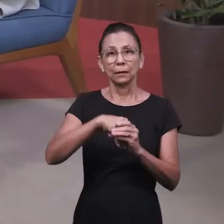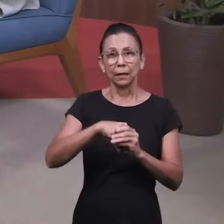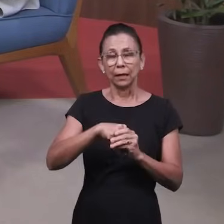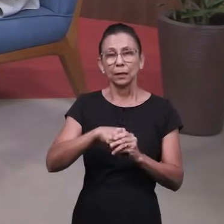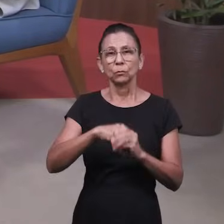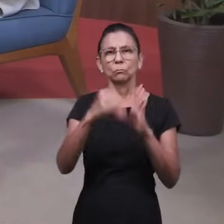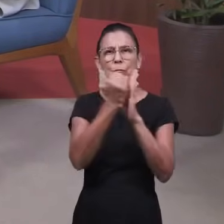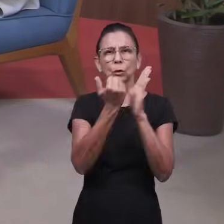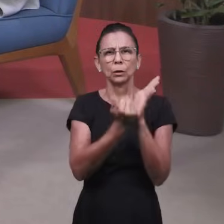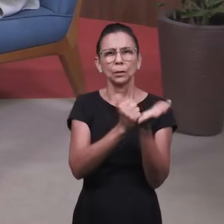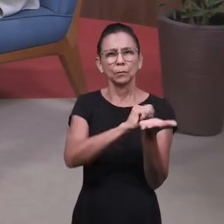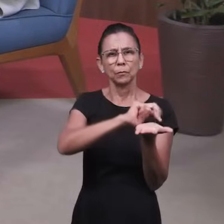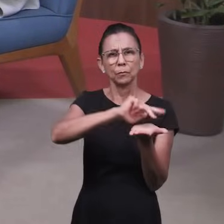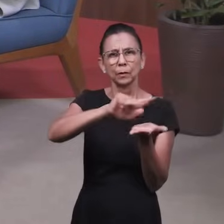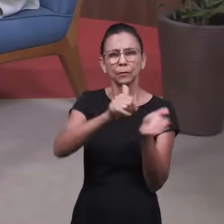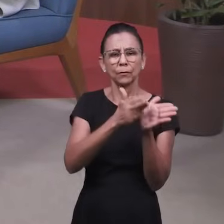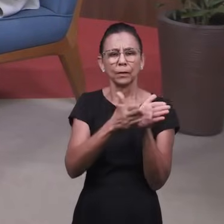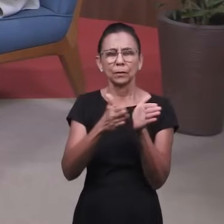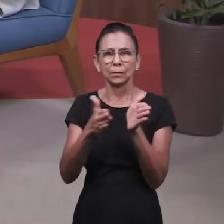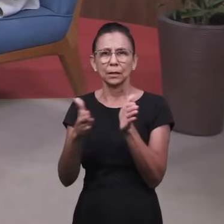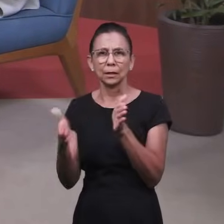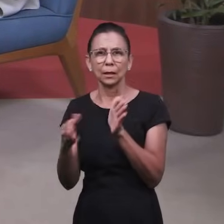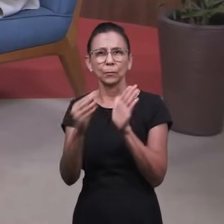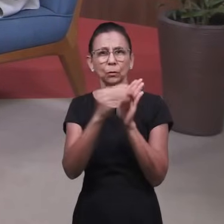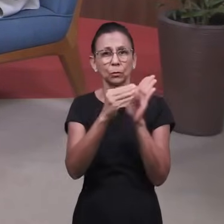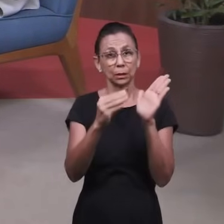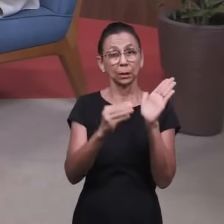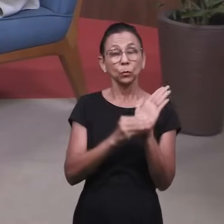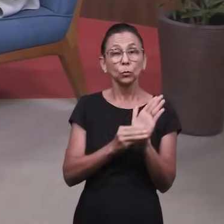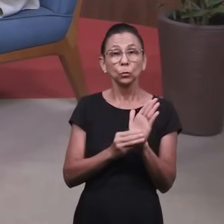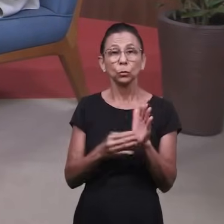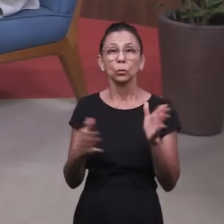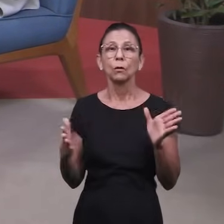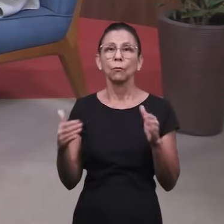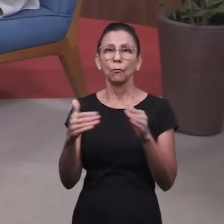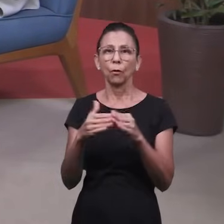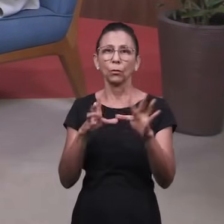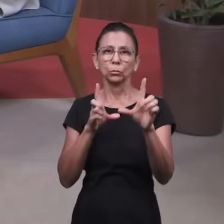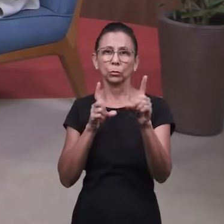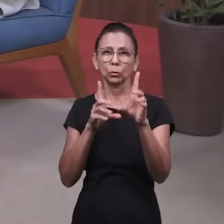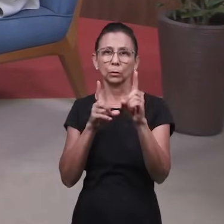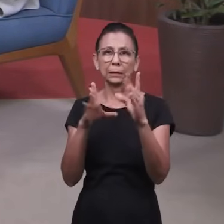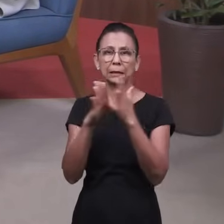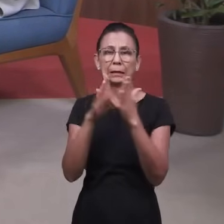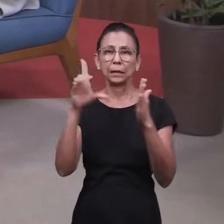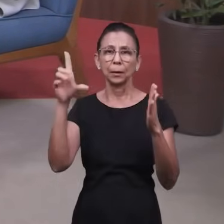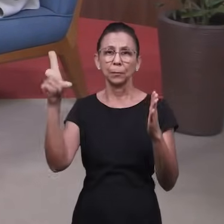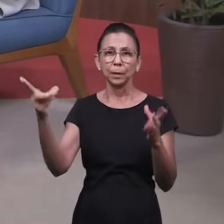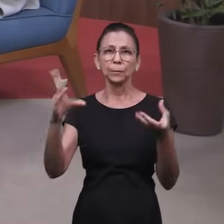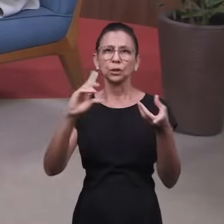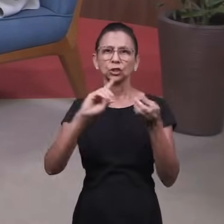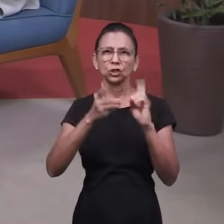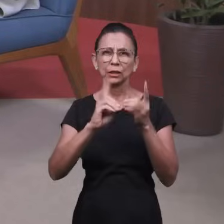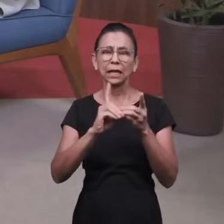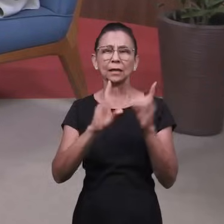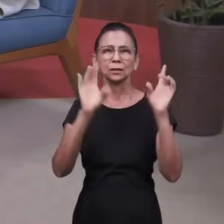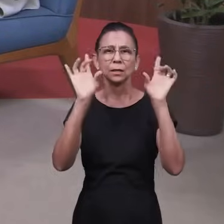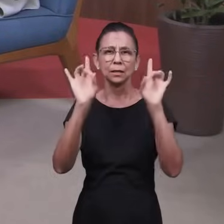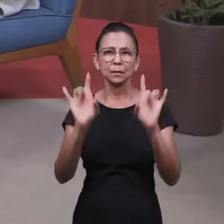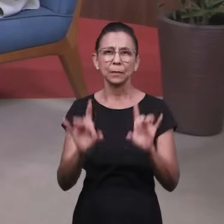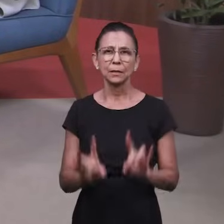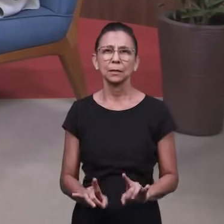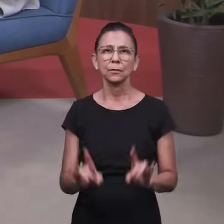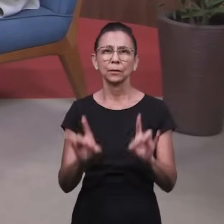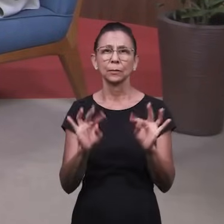vários quadros que têm por objetivo abordar temas da doutrina bíblica, mas que são direcionados a toda a sua família e com